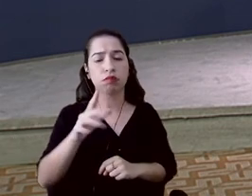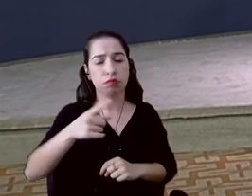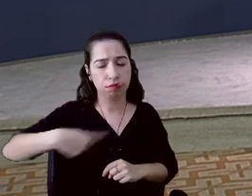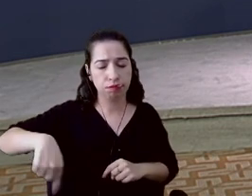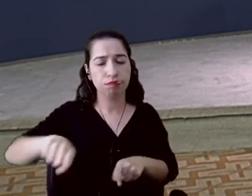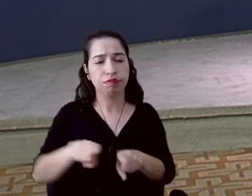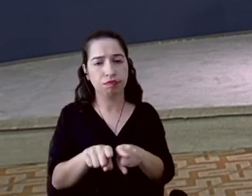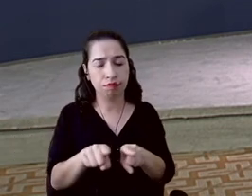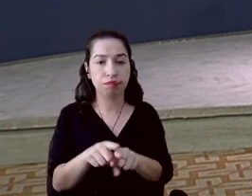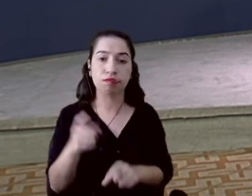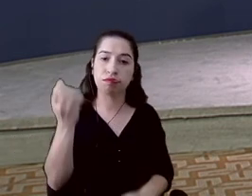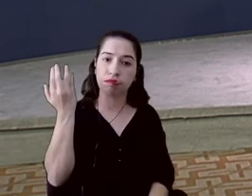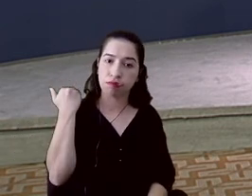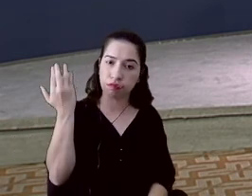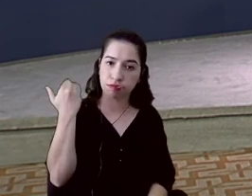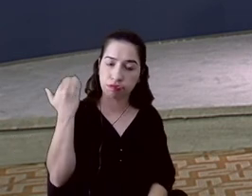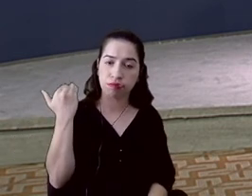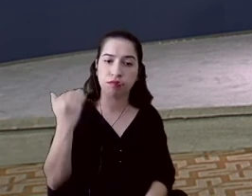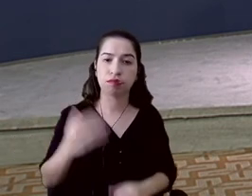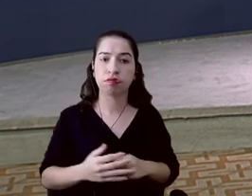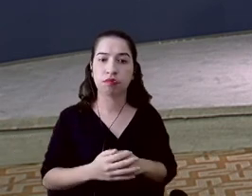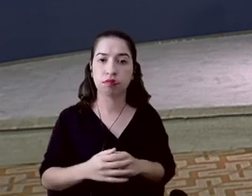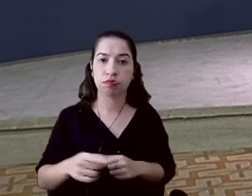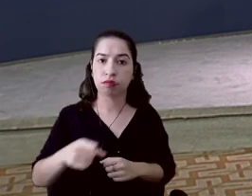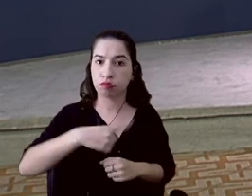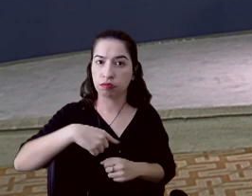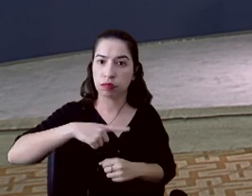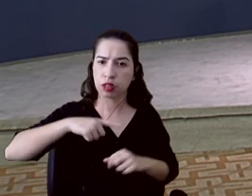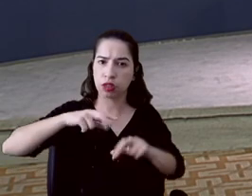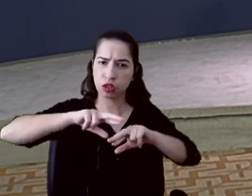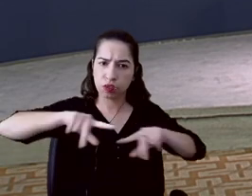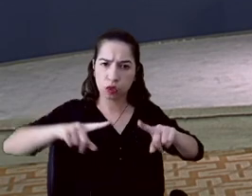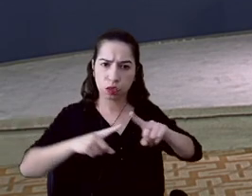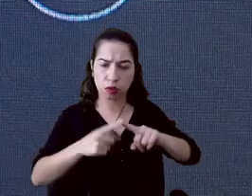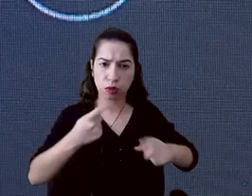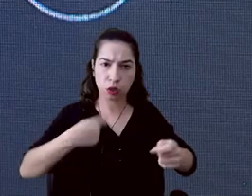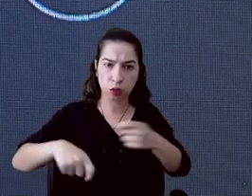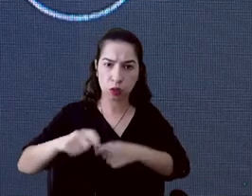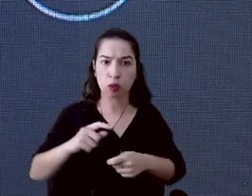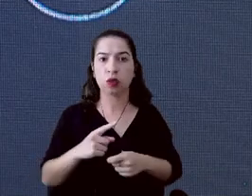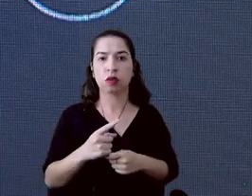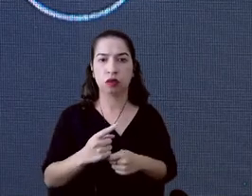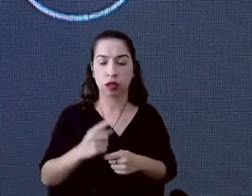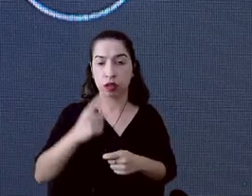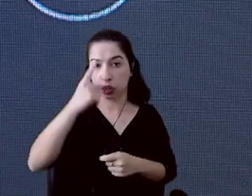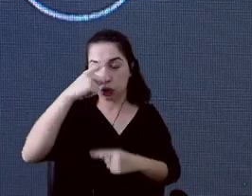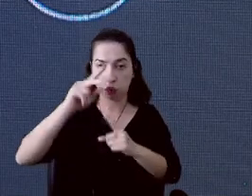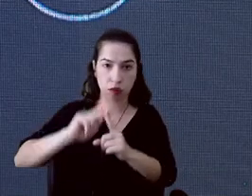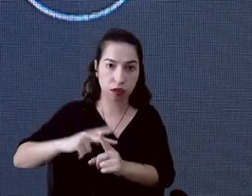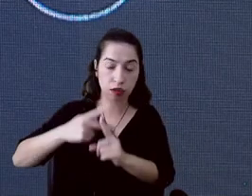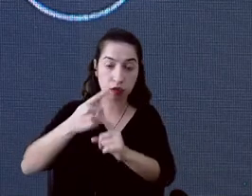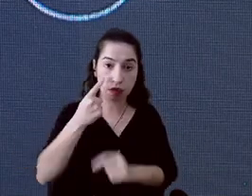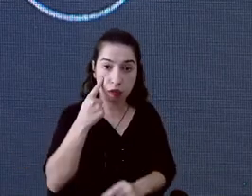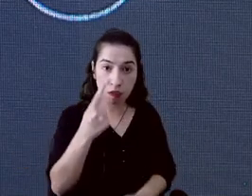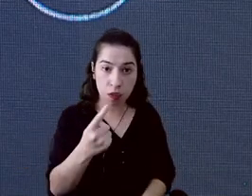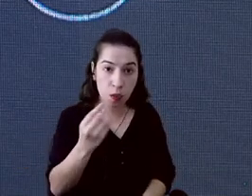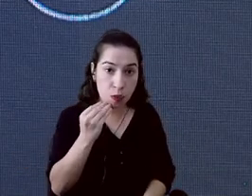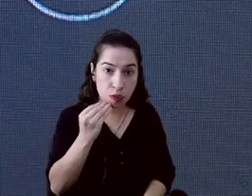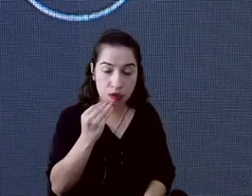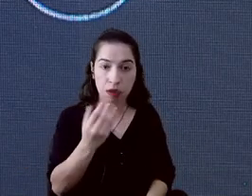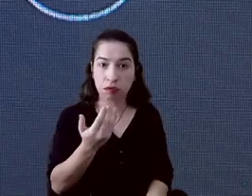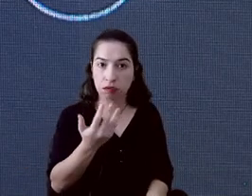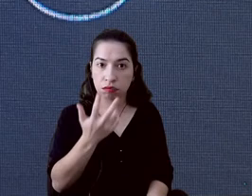ali a gente também tava com muitas linhas de negócios linhas de inovação né porque você vê oportunidade ali perto do teu